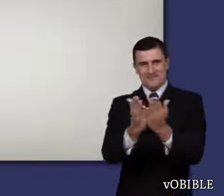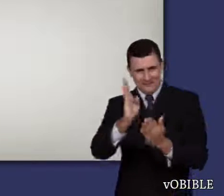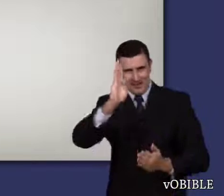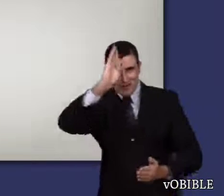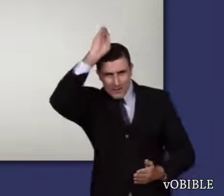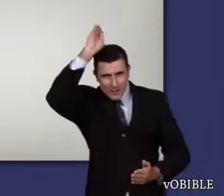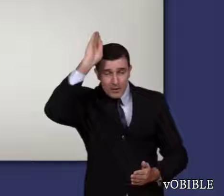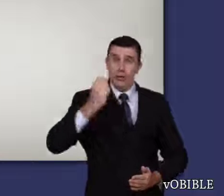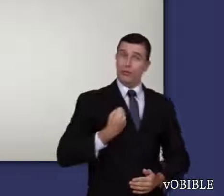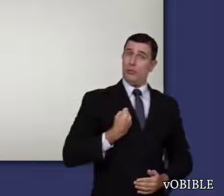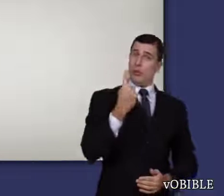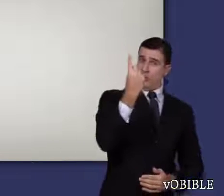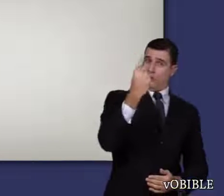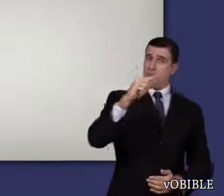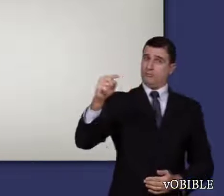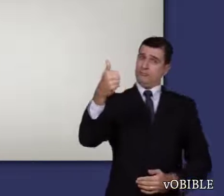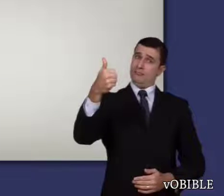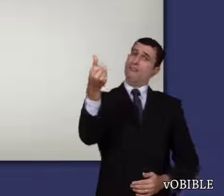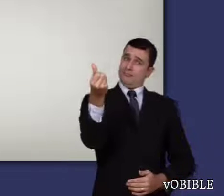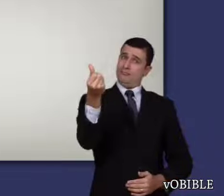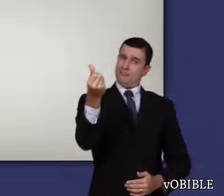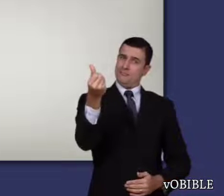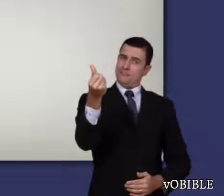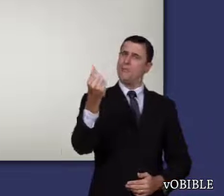A carta aos Romanos tem 16 capítulos.